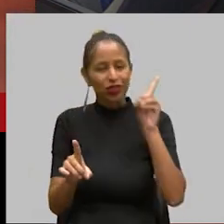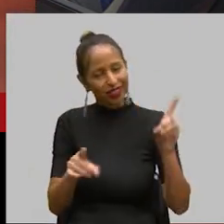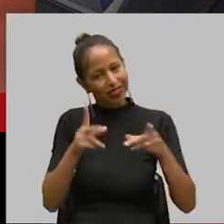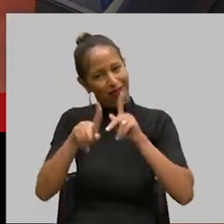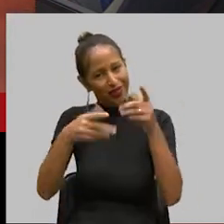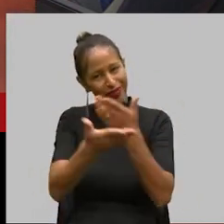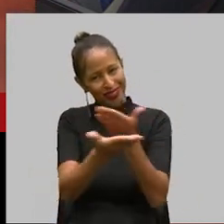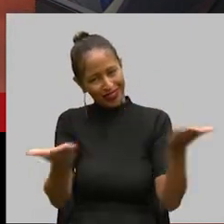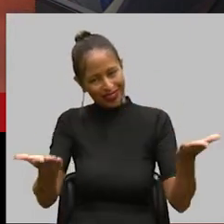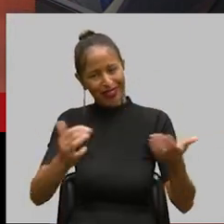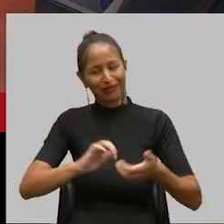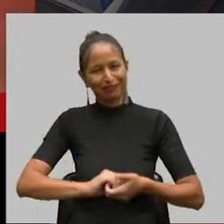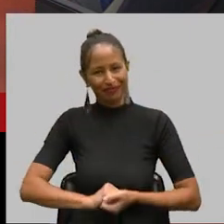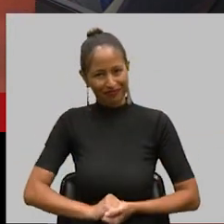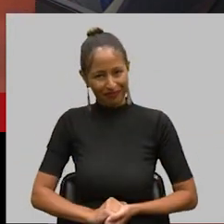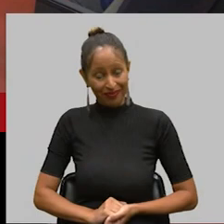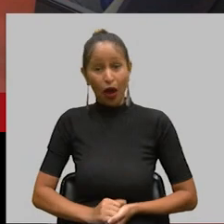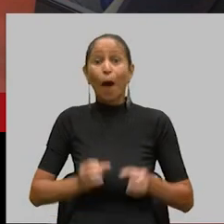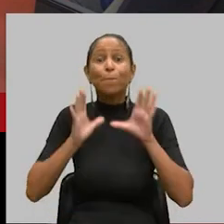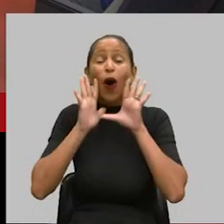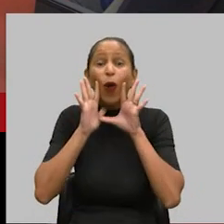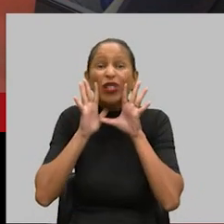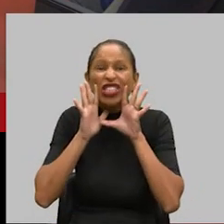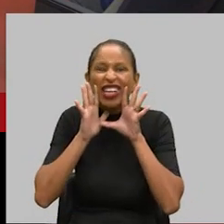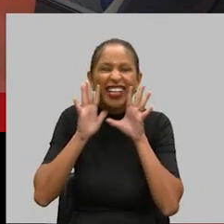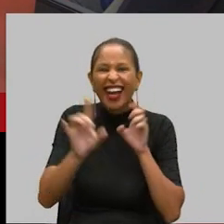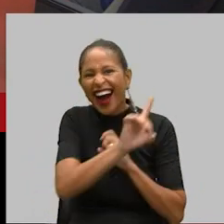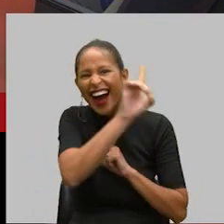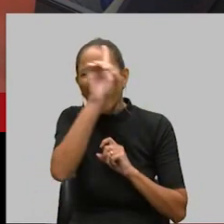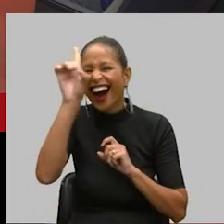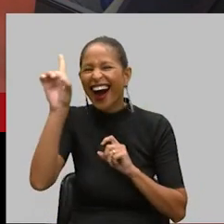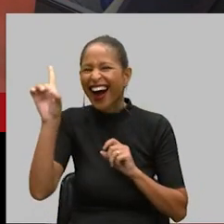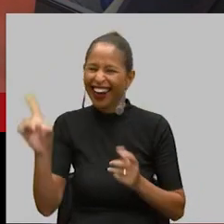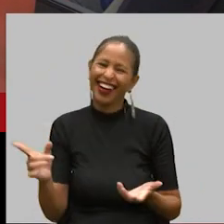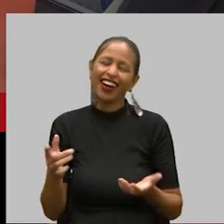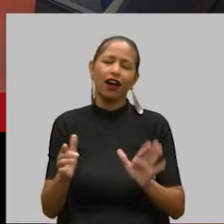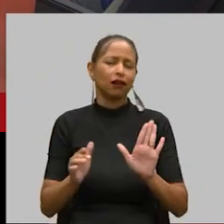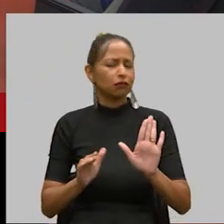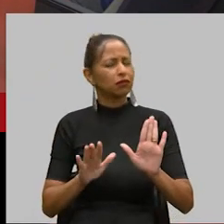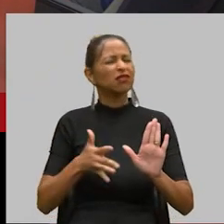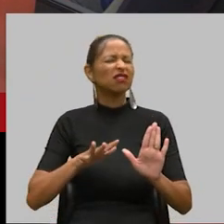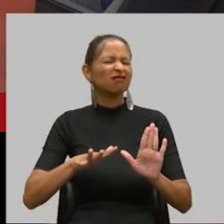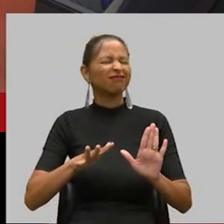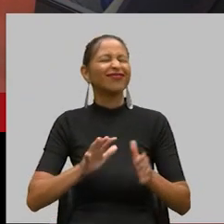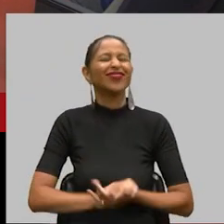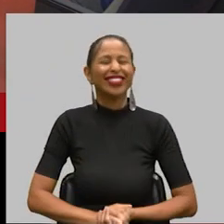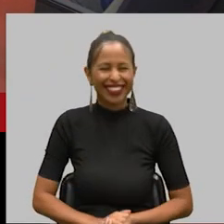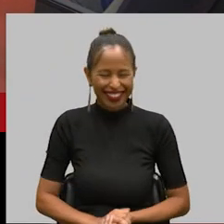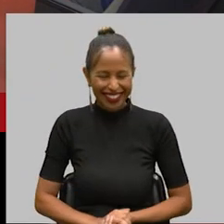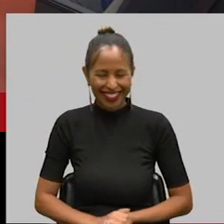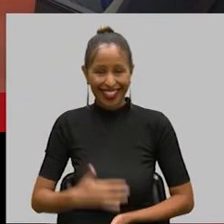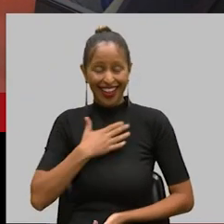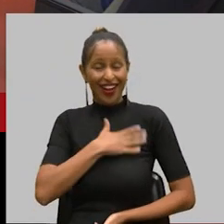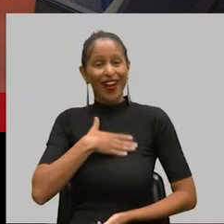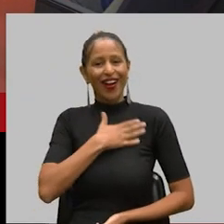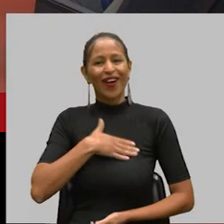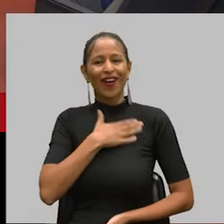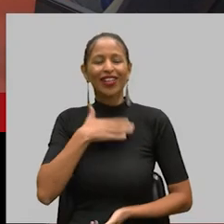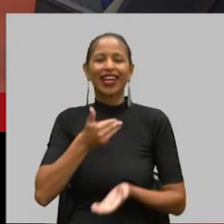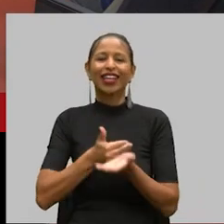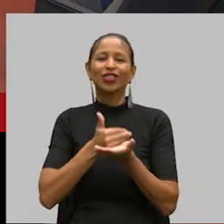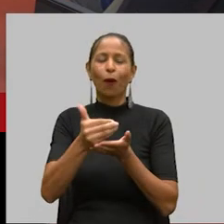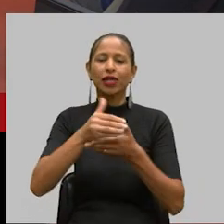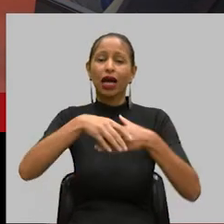vocês Bom dia bom bom dia bom dia melhorou um pouquinho eu gostaria de começar